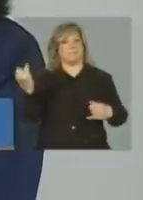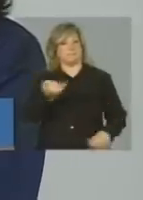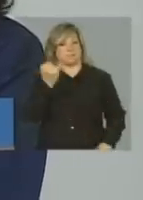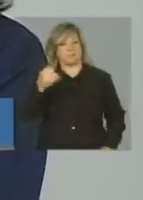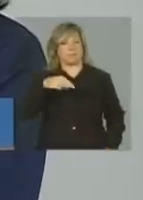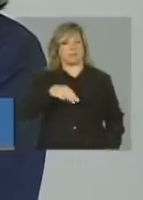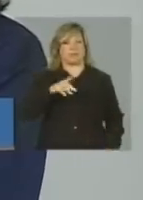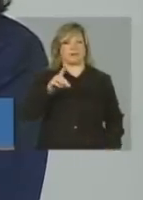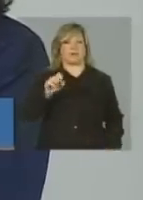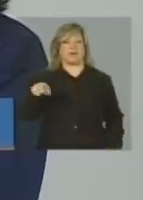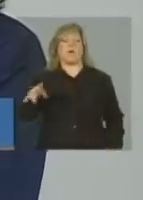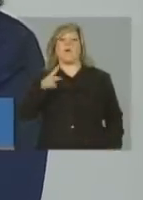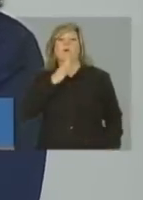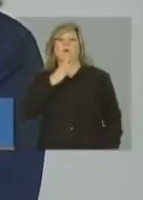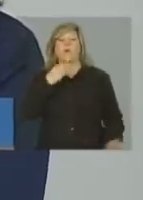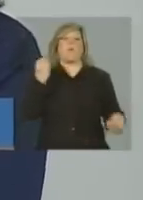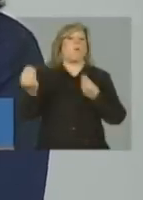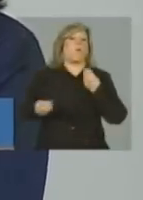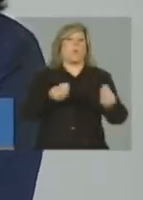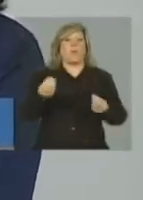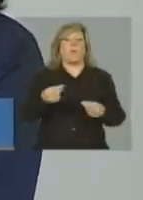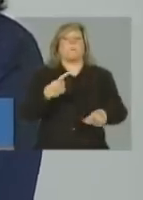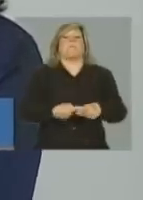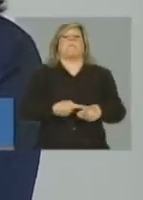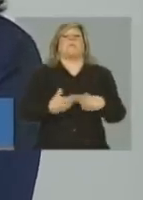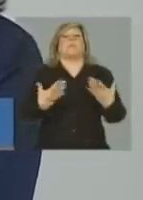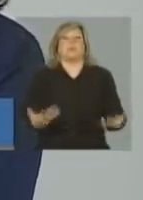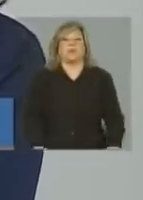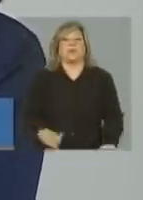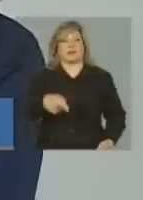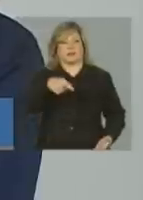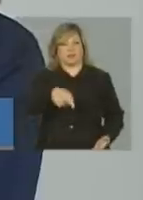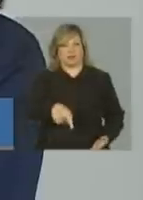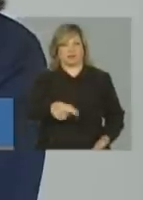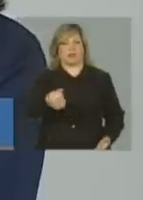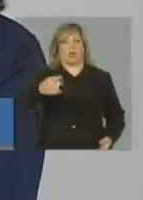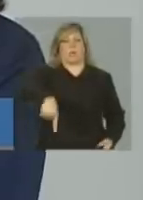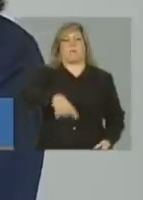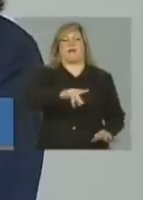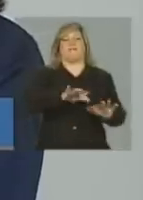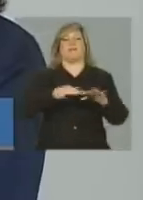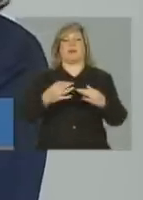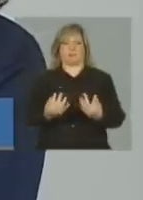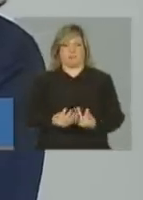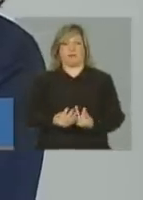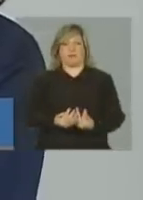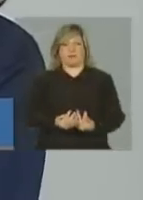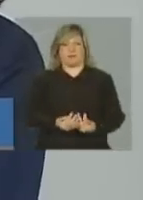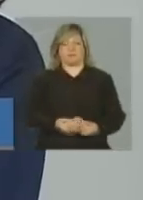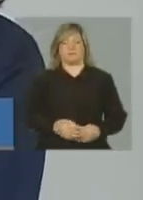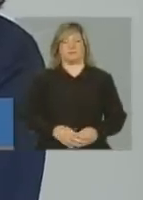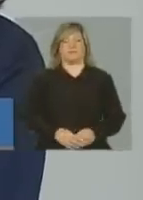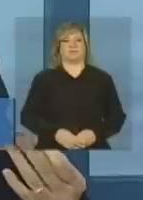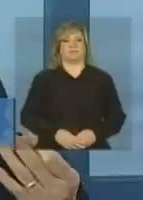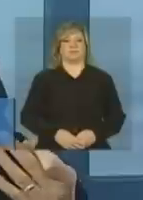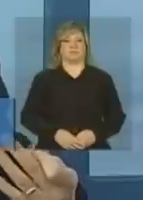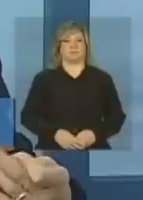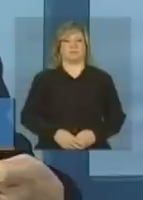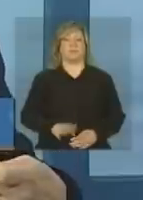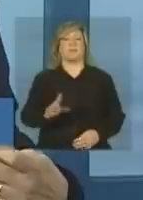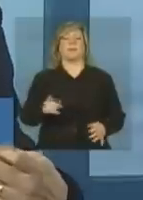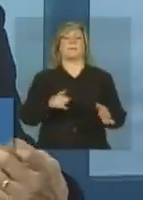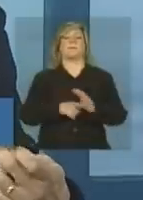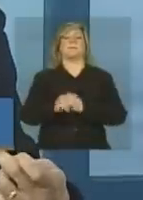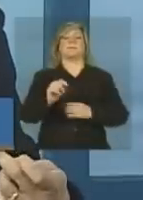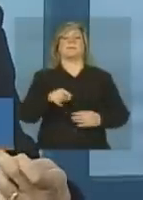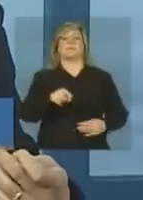tenha conhecimento do motivo que levou aquela cobrança da família em juízo. Sérgio, você disse